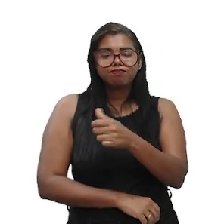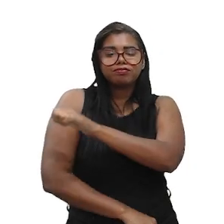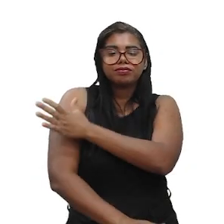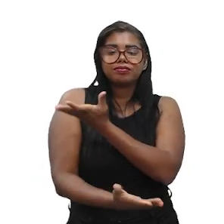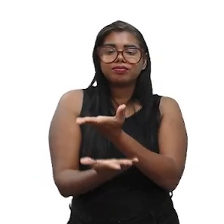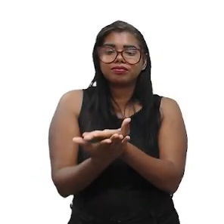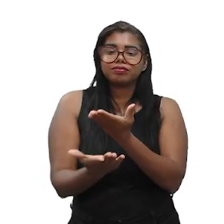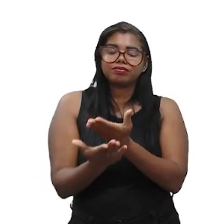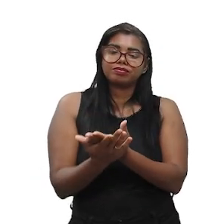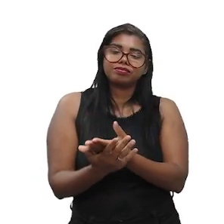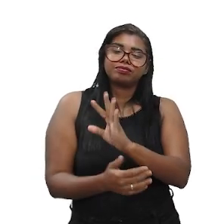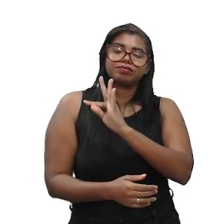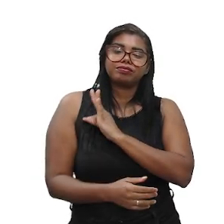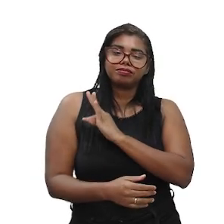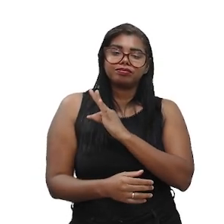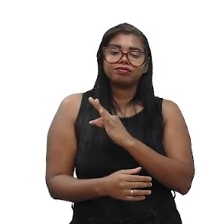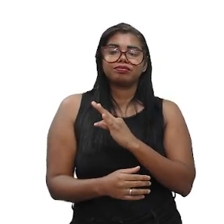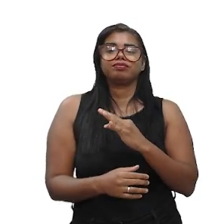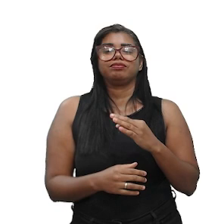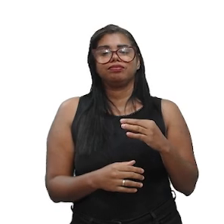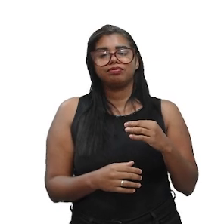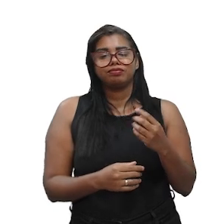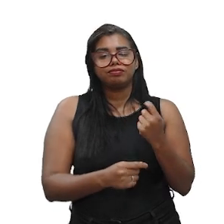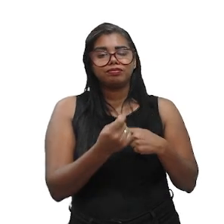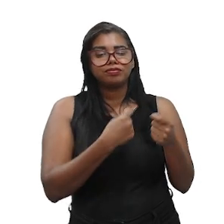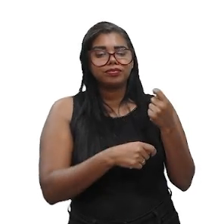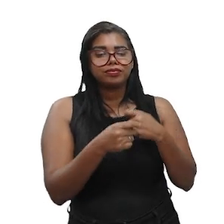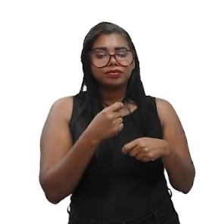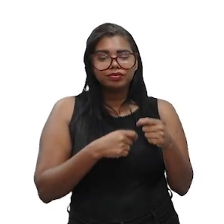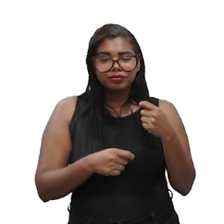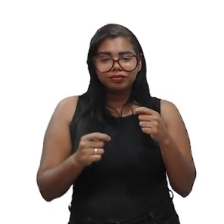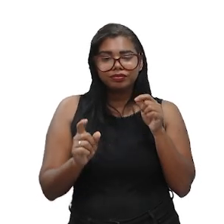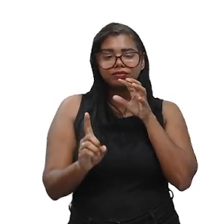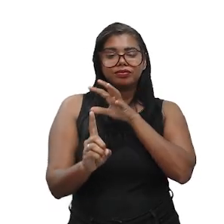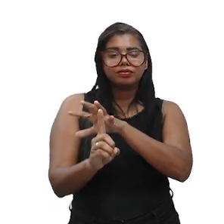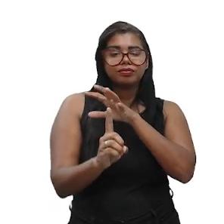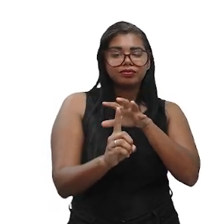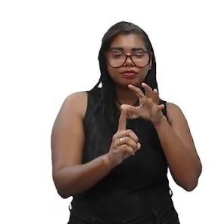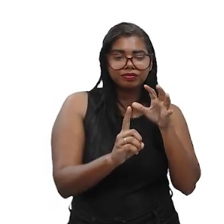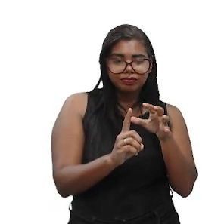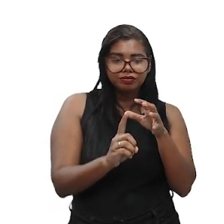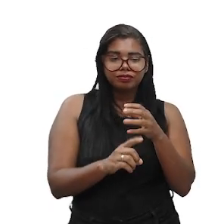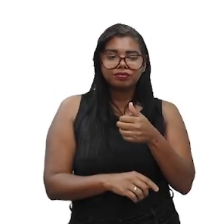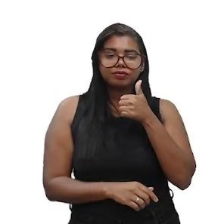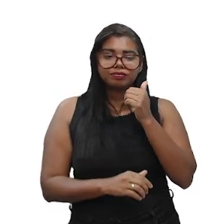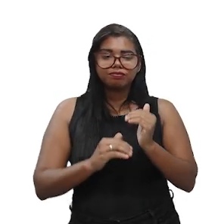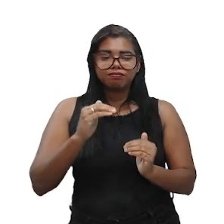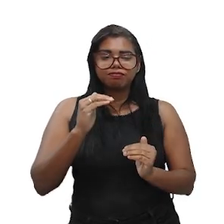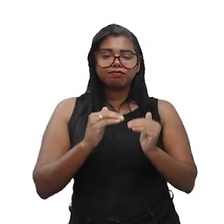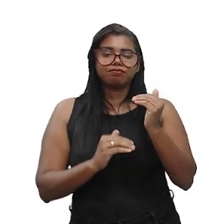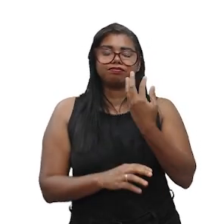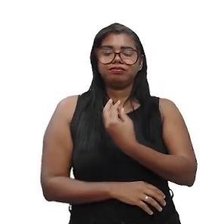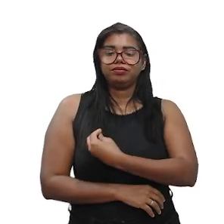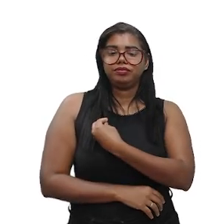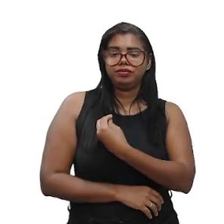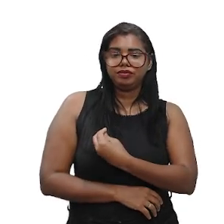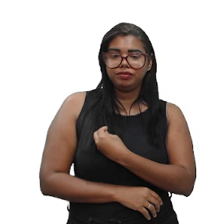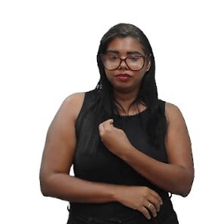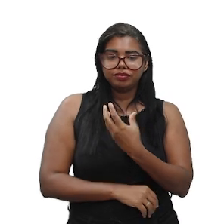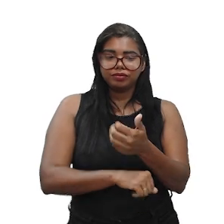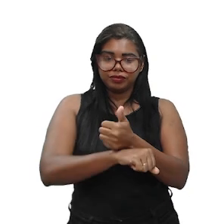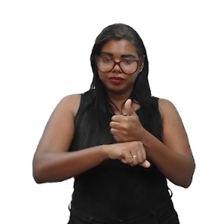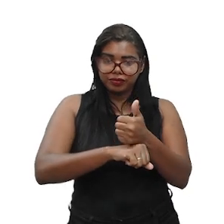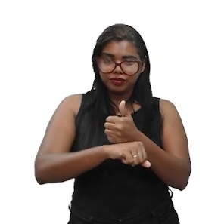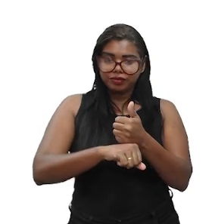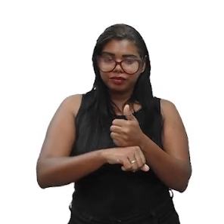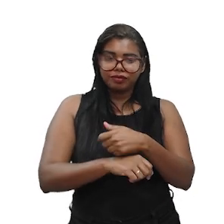estudante, e como é que ele pode influenciar de maneira positiva o equilíbrio entre a vida profissional e a vida pessoal? Que a gente sabe